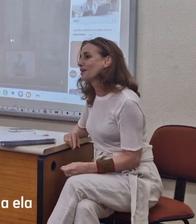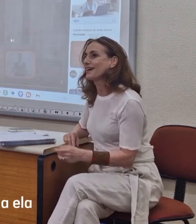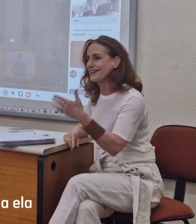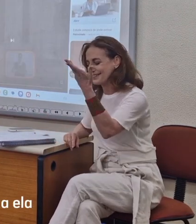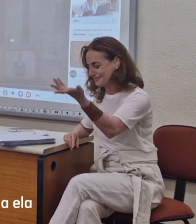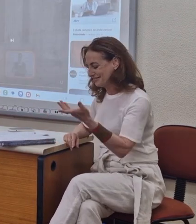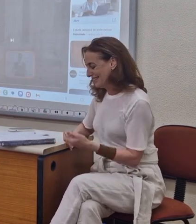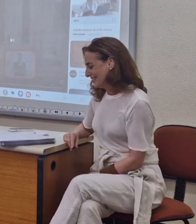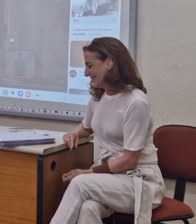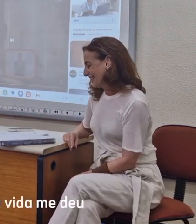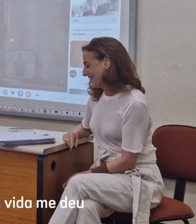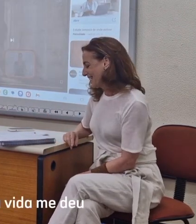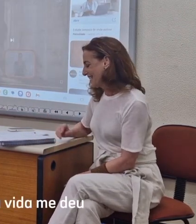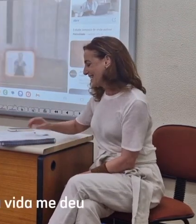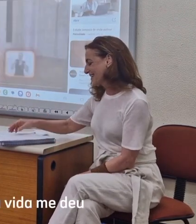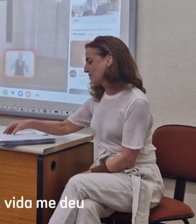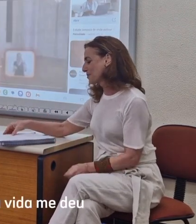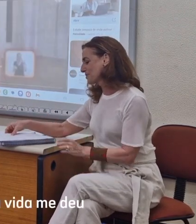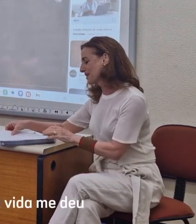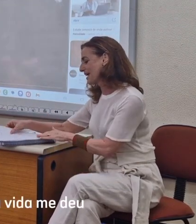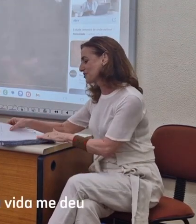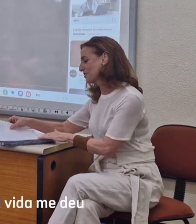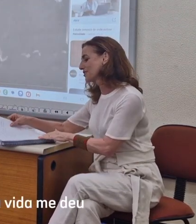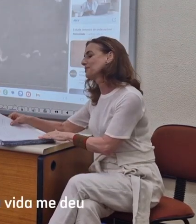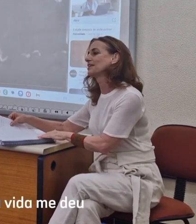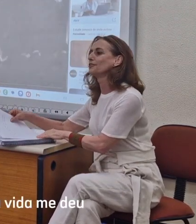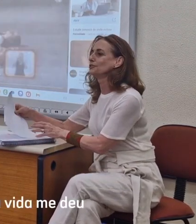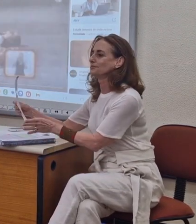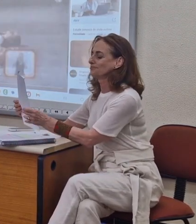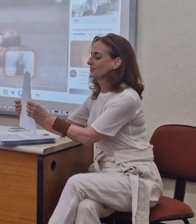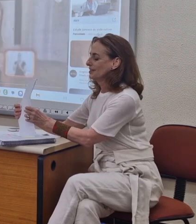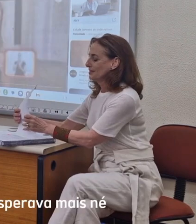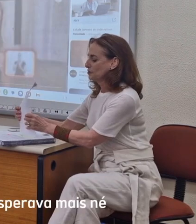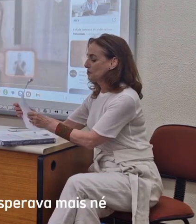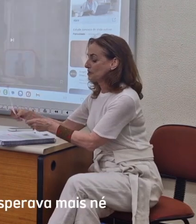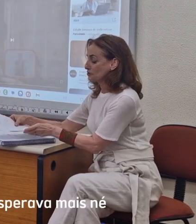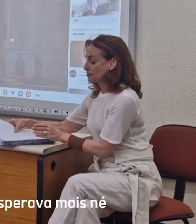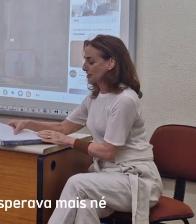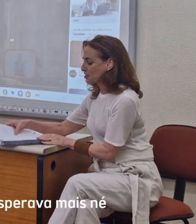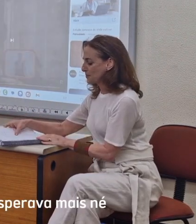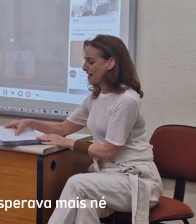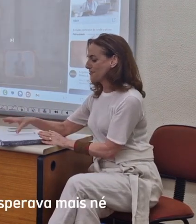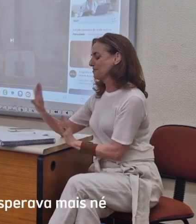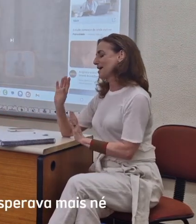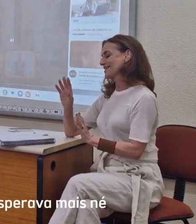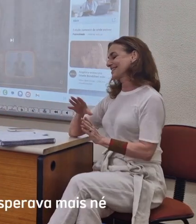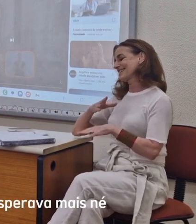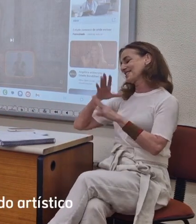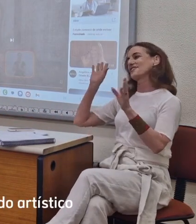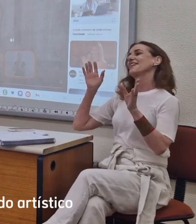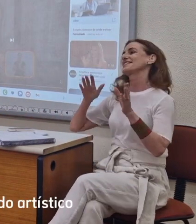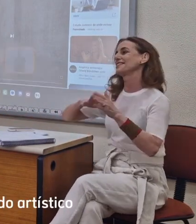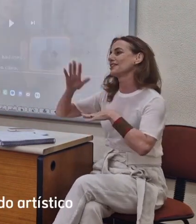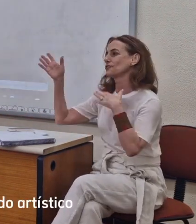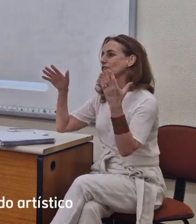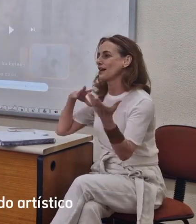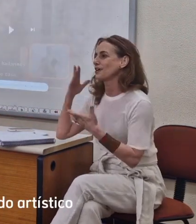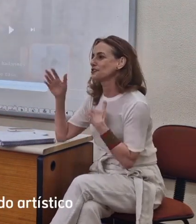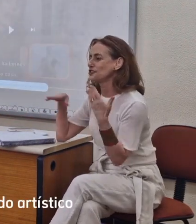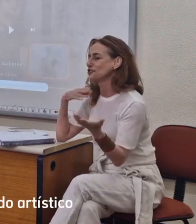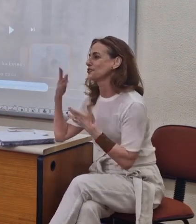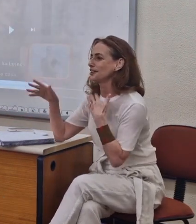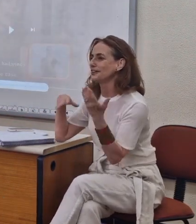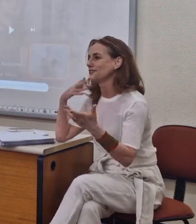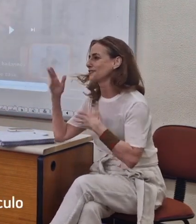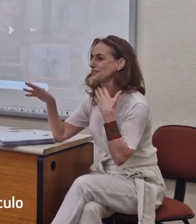agradeço muito a ela essa possibilidade que a vida me deu. Um momento que eu já nem esperava mais, né? A gente vai se vivendo do